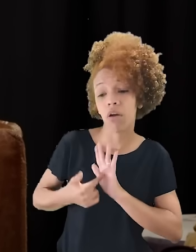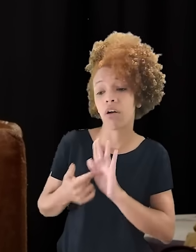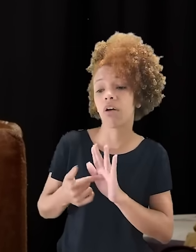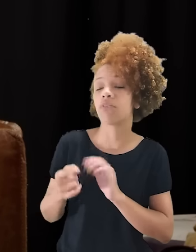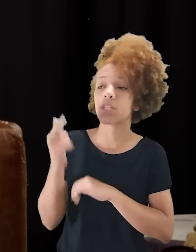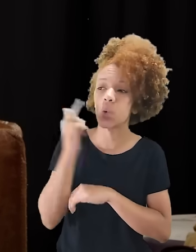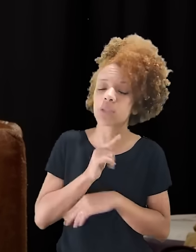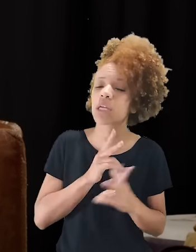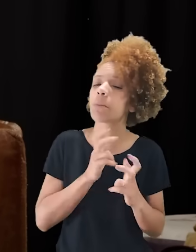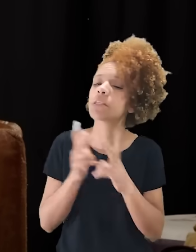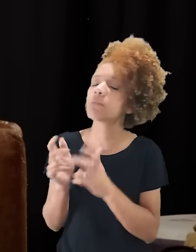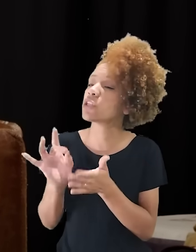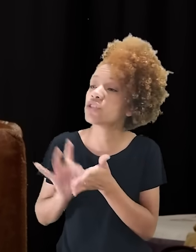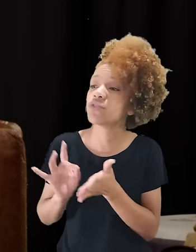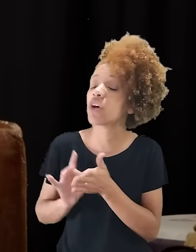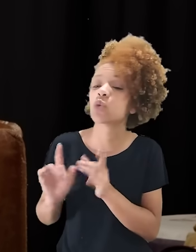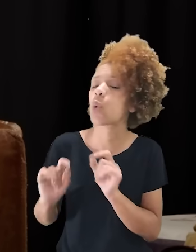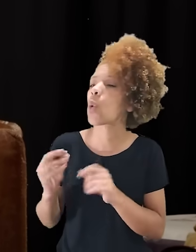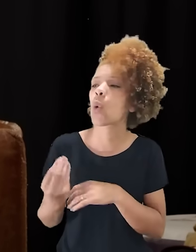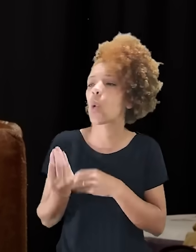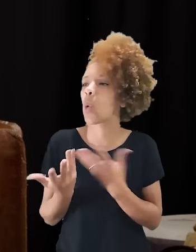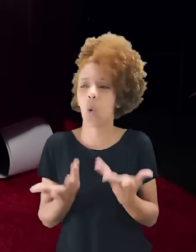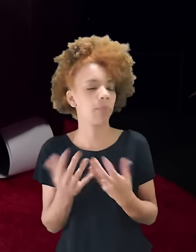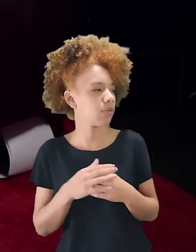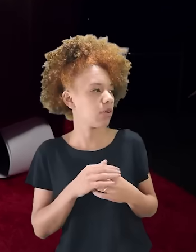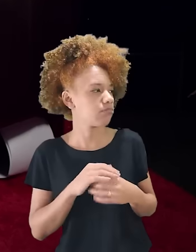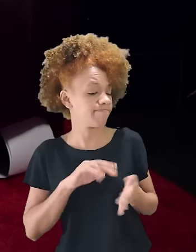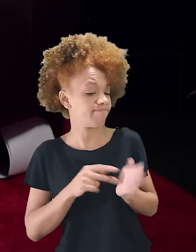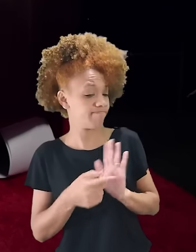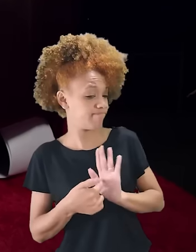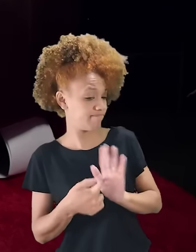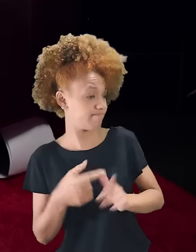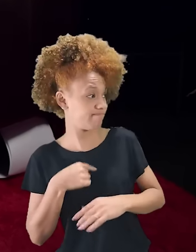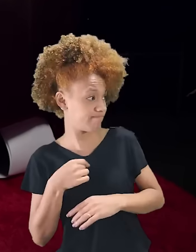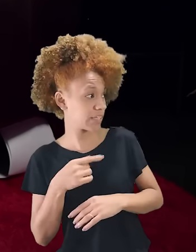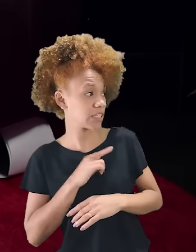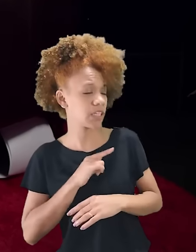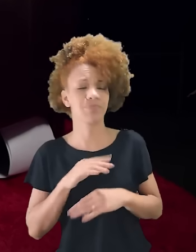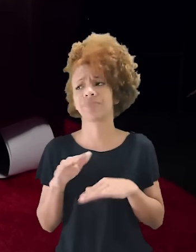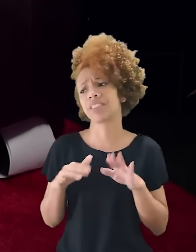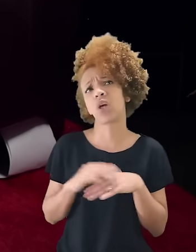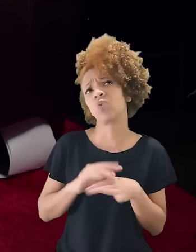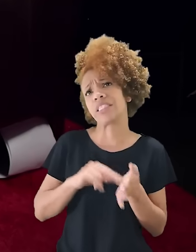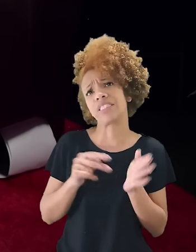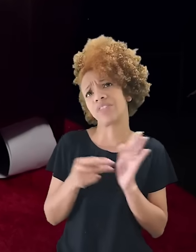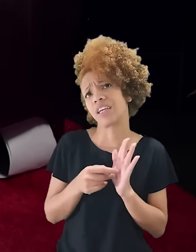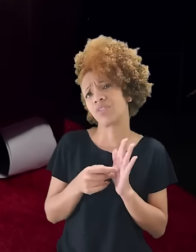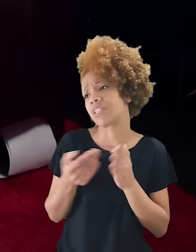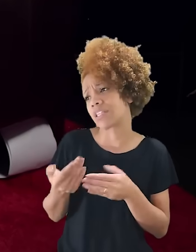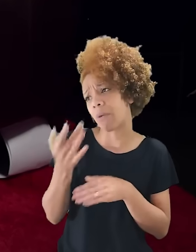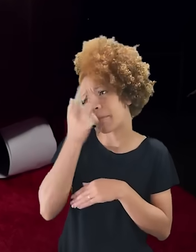transparece ela você consegue identificar exatamente como ela é que que você acha que eu tô querendo dizer com essa roupa tem alguma coisa um significado então não tem um